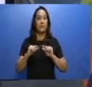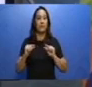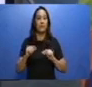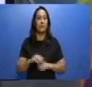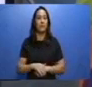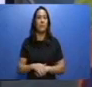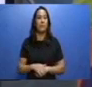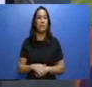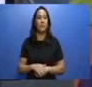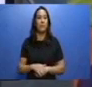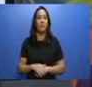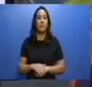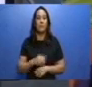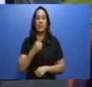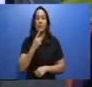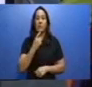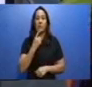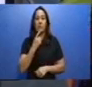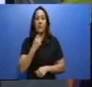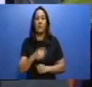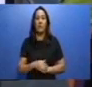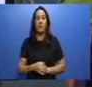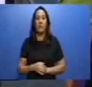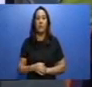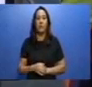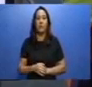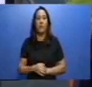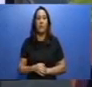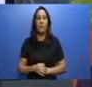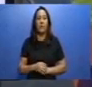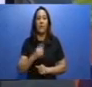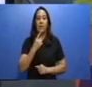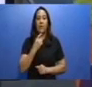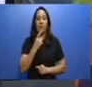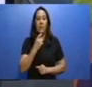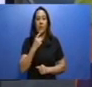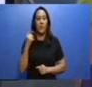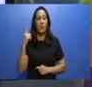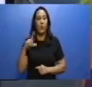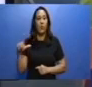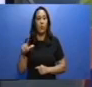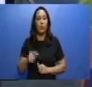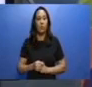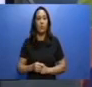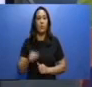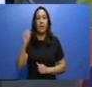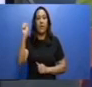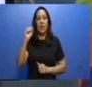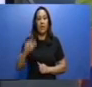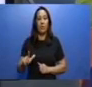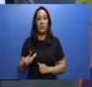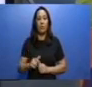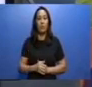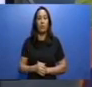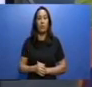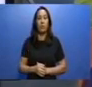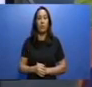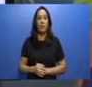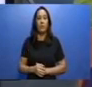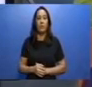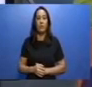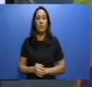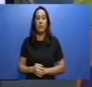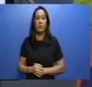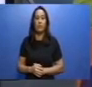um triângulo, o que mais? Vermelhinho também, olha aqui, um azul. Vocês devem